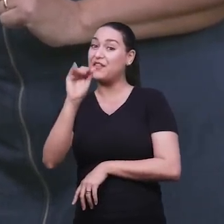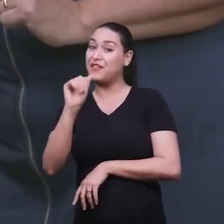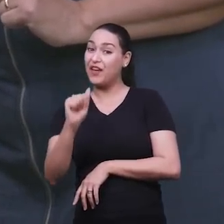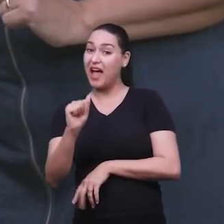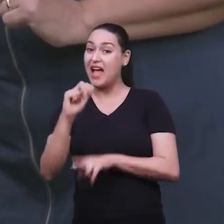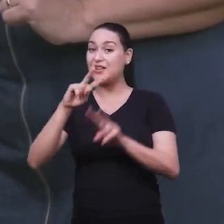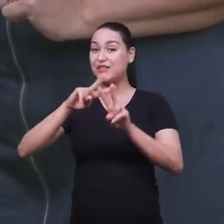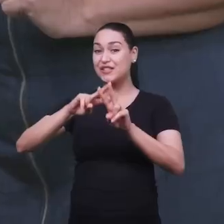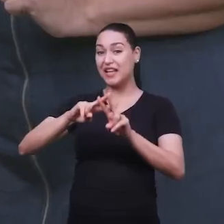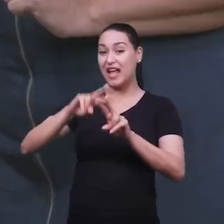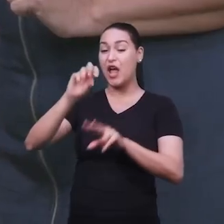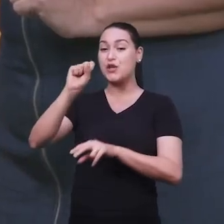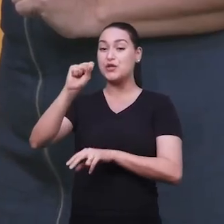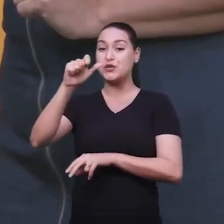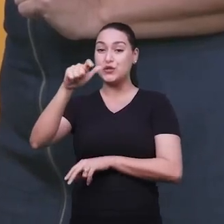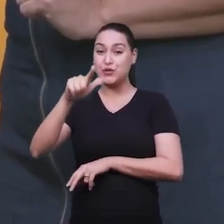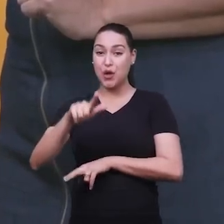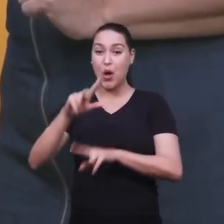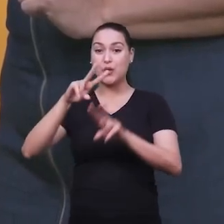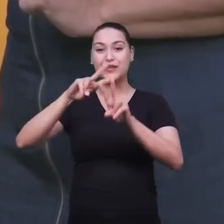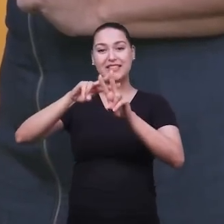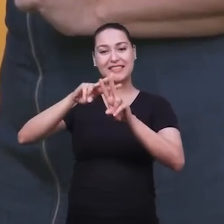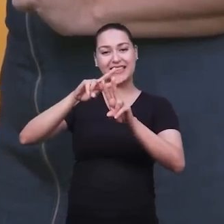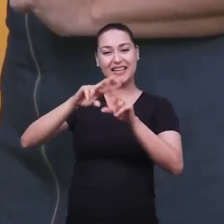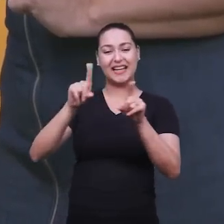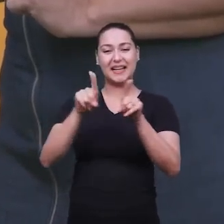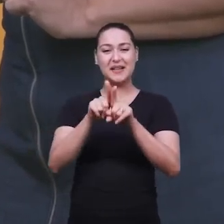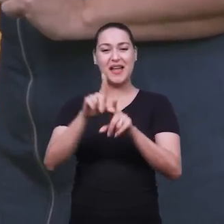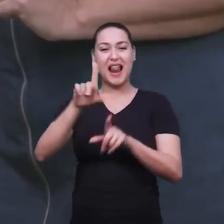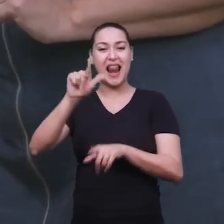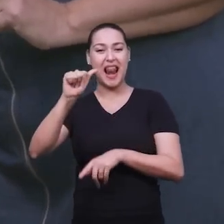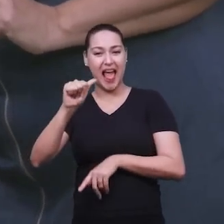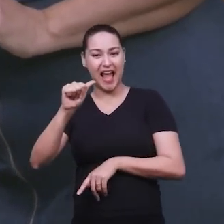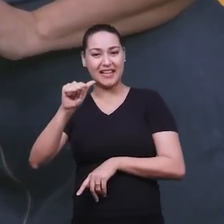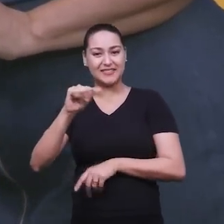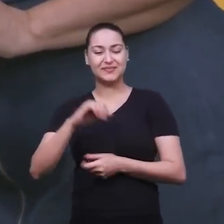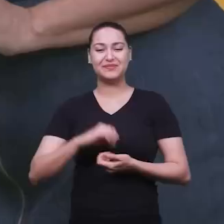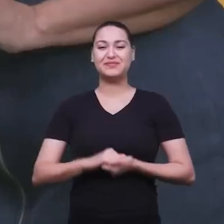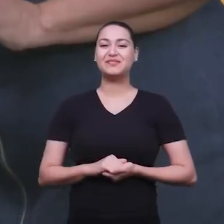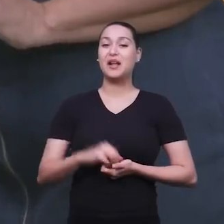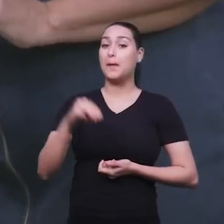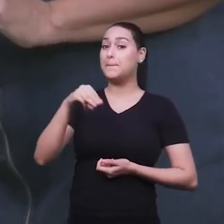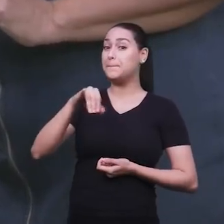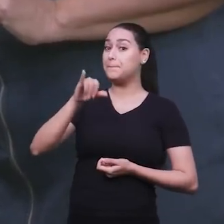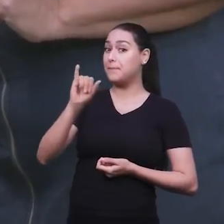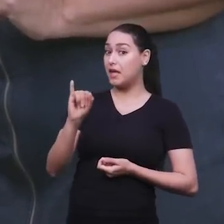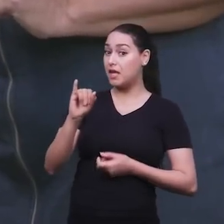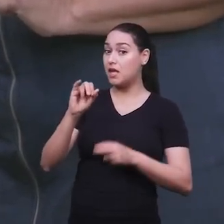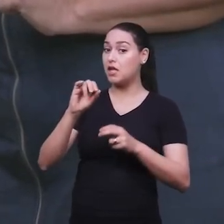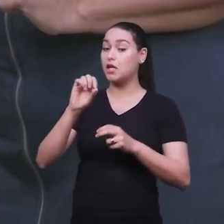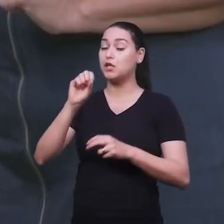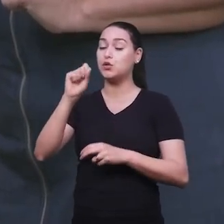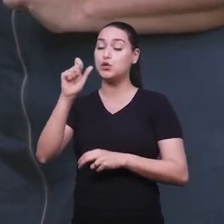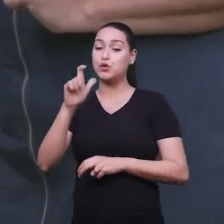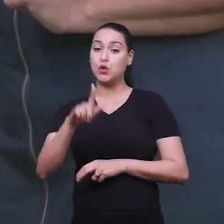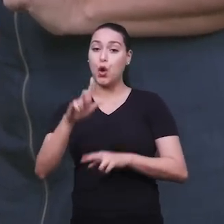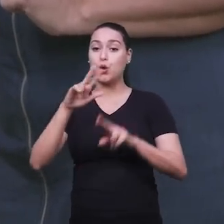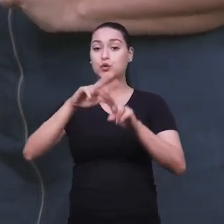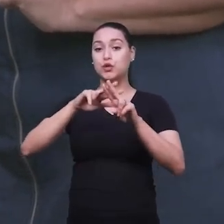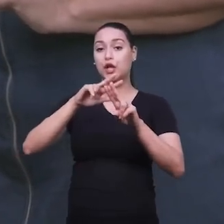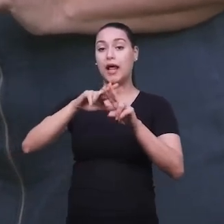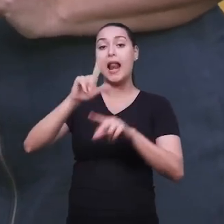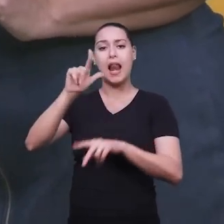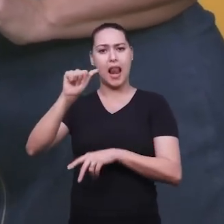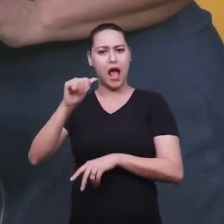Fá sustenido, Sol sustenido e Lá. Mi, Fá sustenido, Sol sustenido e